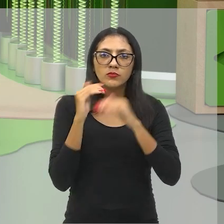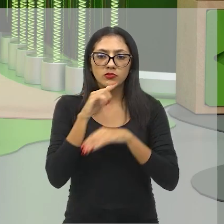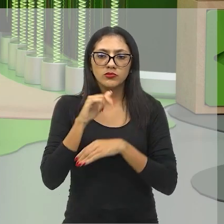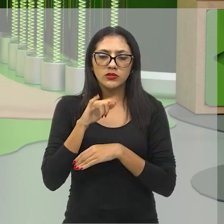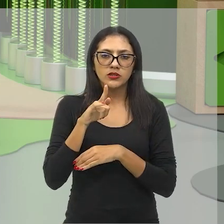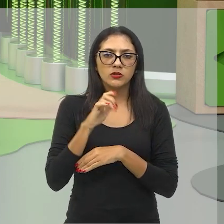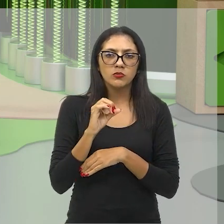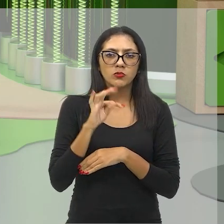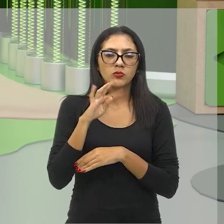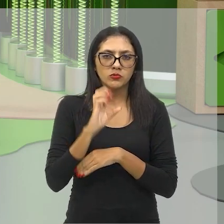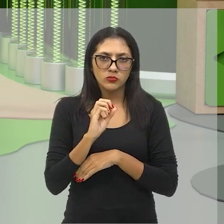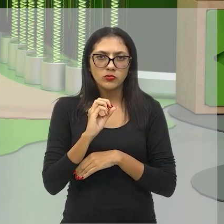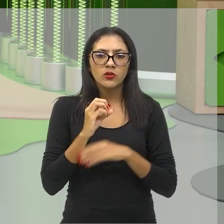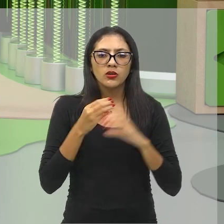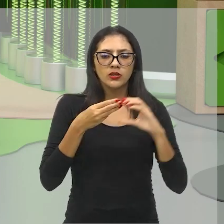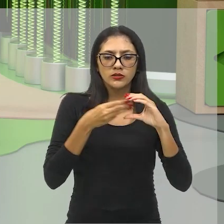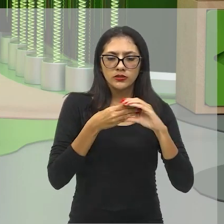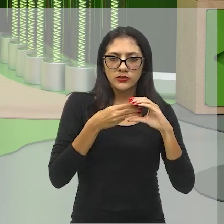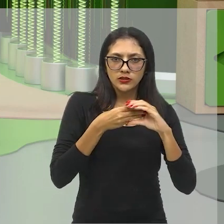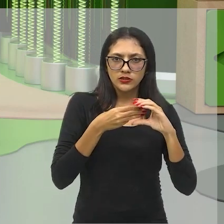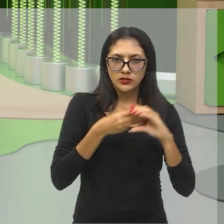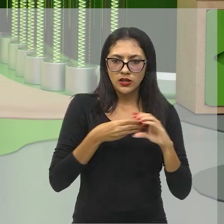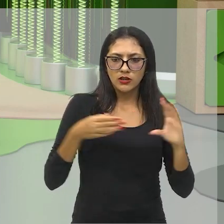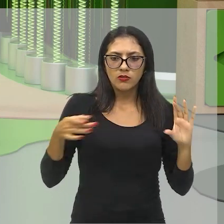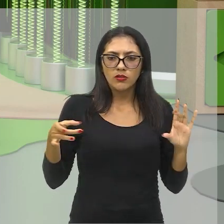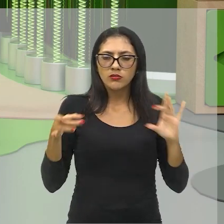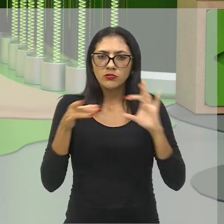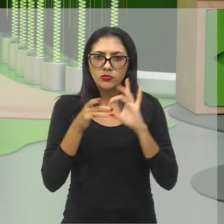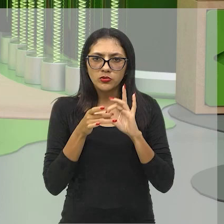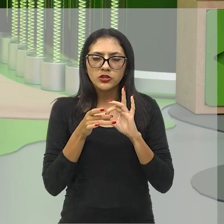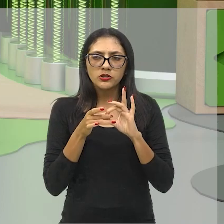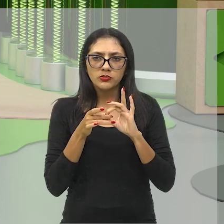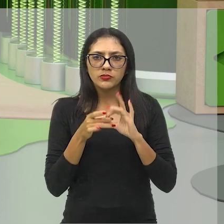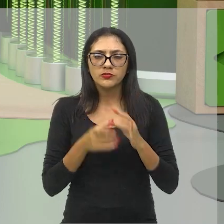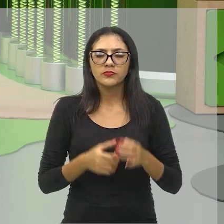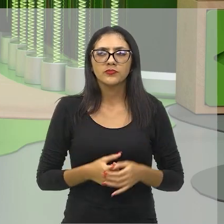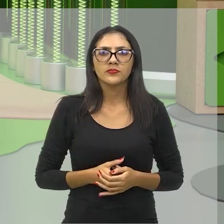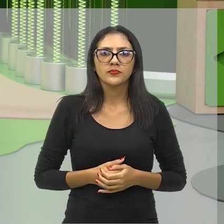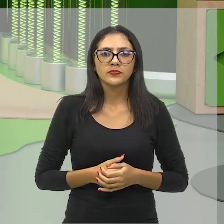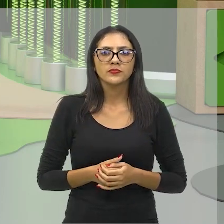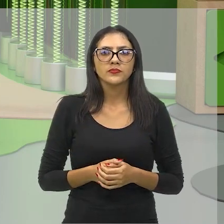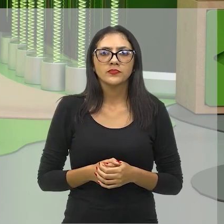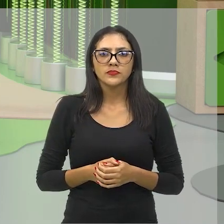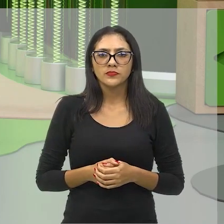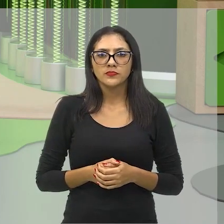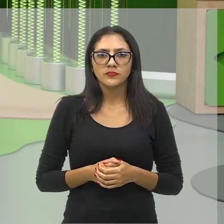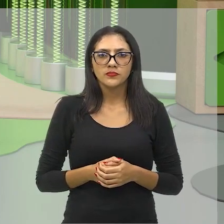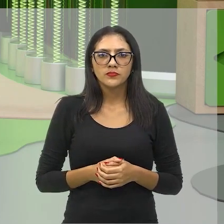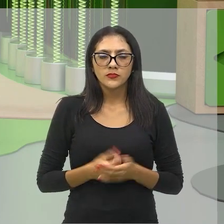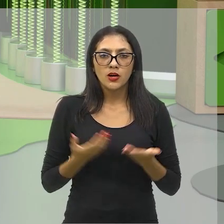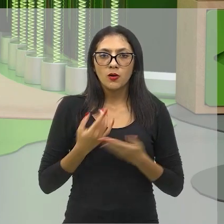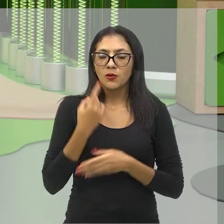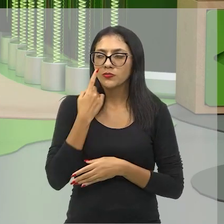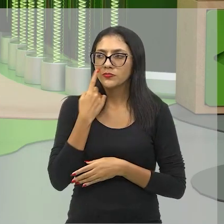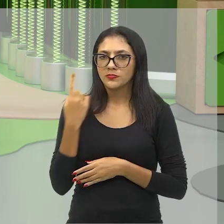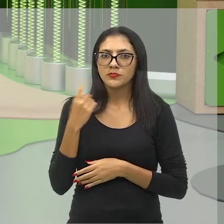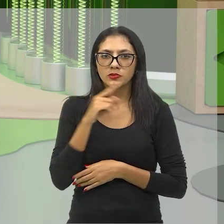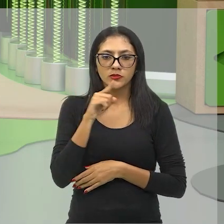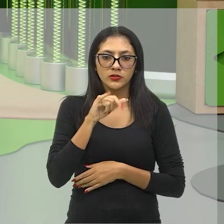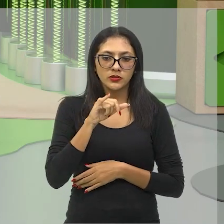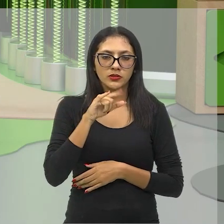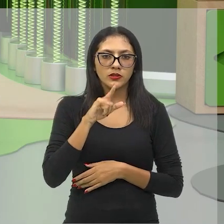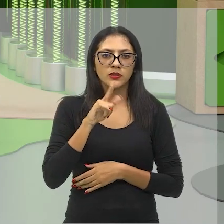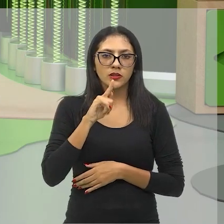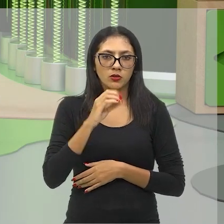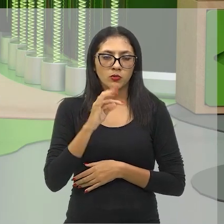gente tem a célula fecundada, que é o zigoto, para dar origem ali ao embrião. Então, a gente observa agora nesse esquema, ó, o zigoto